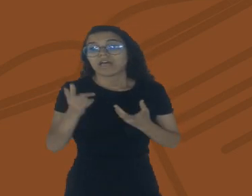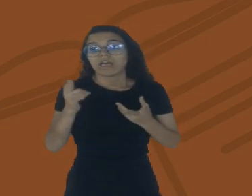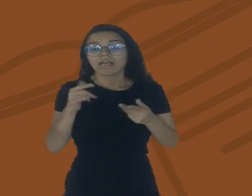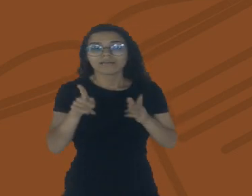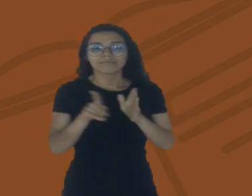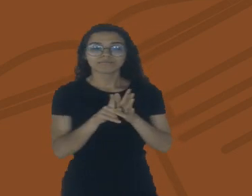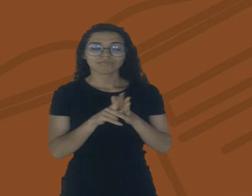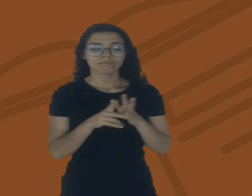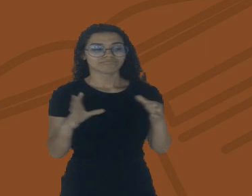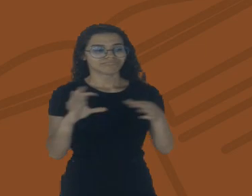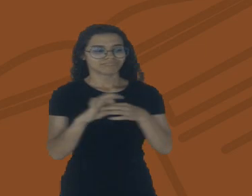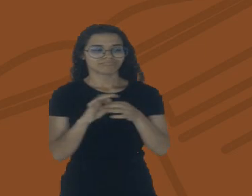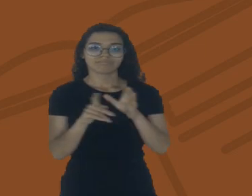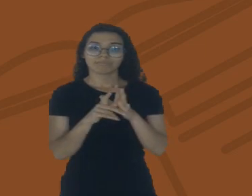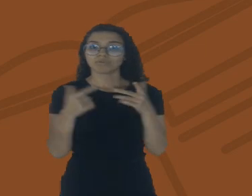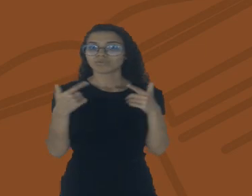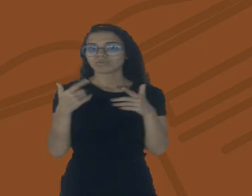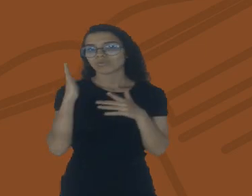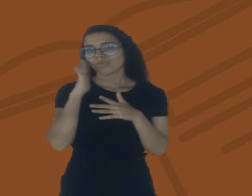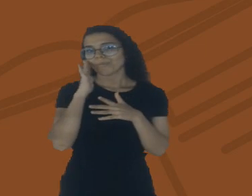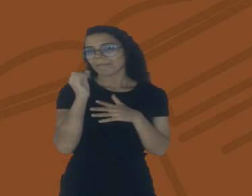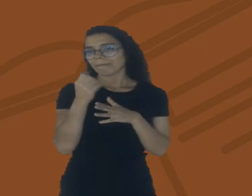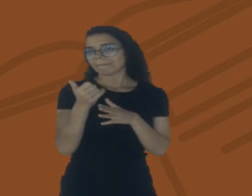não ter uma boa noite de sono.